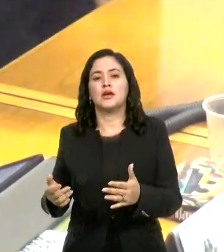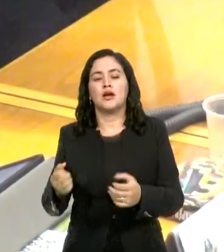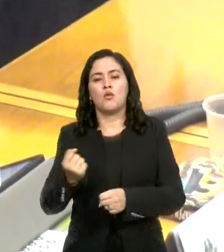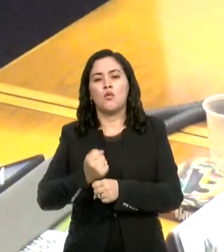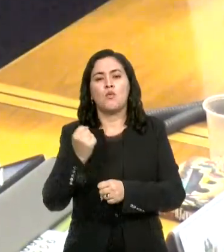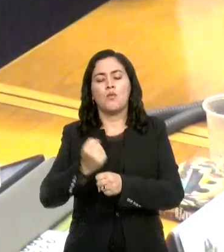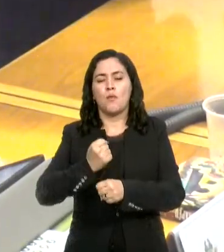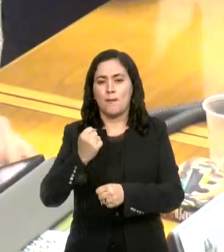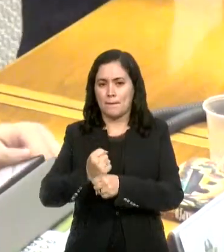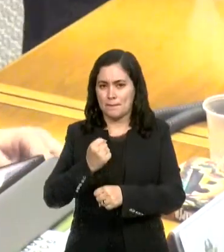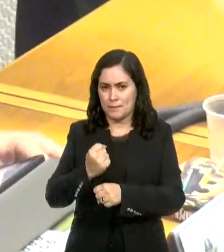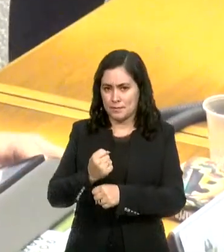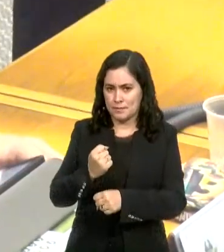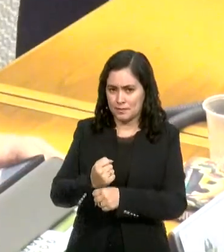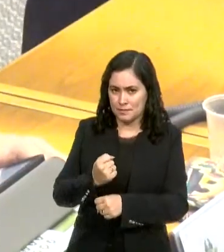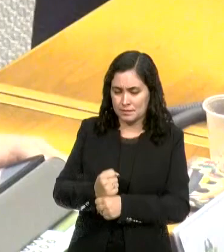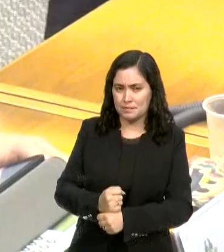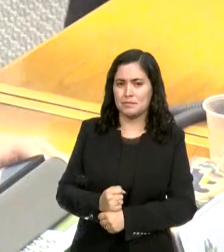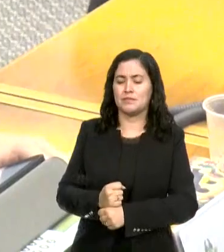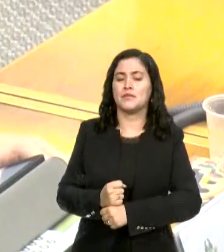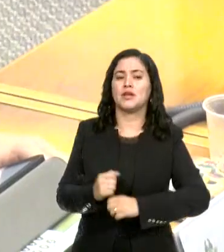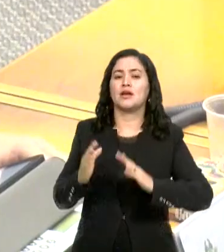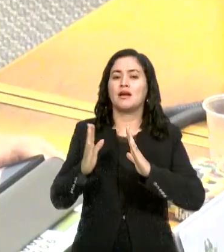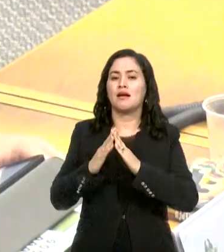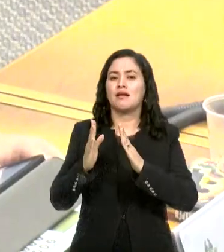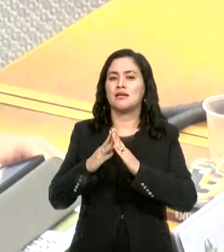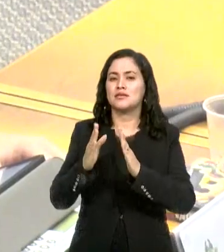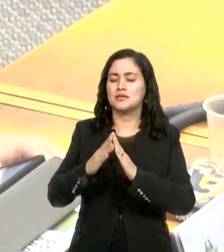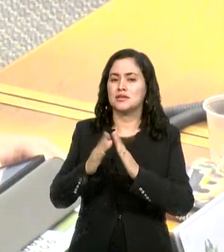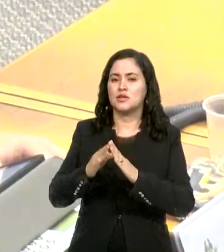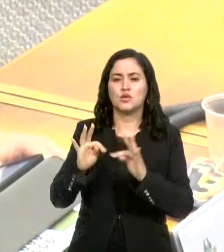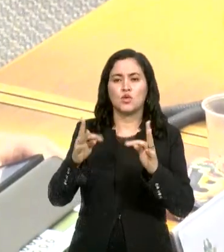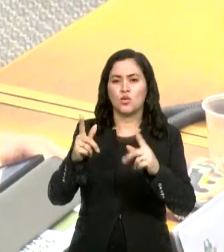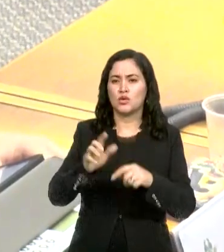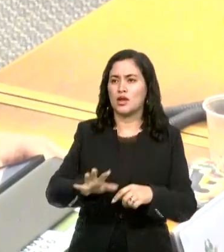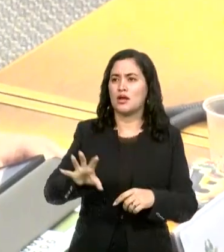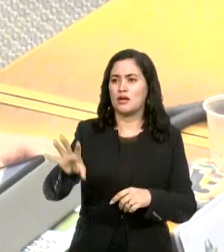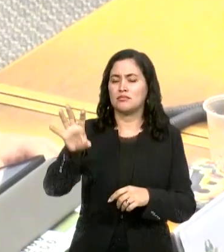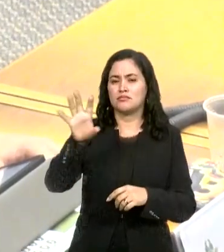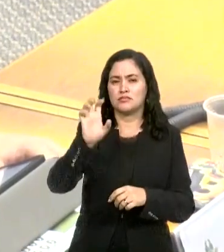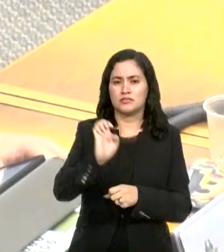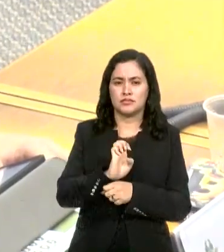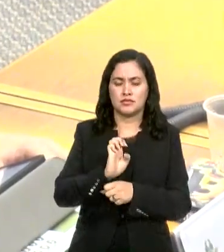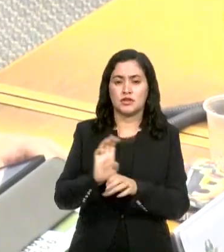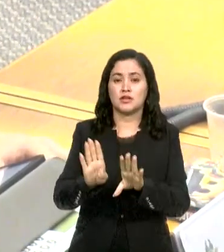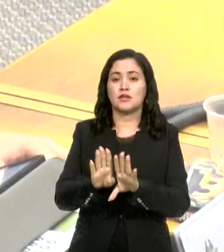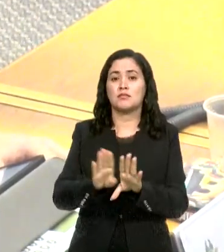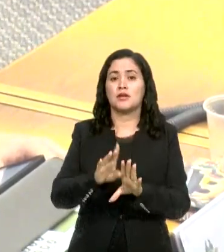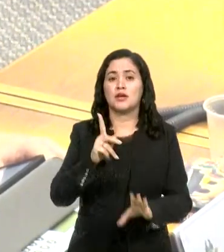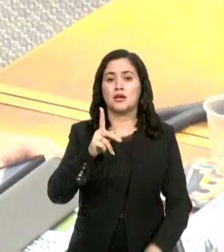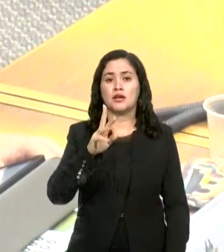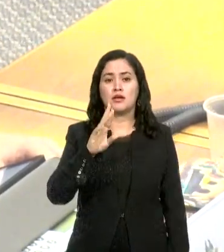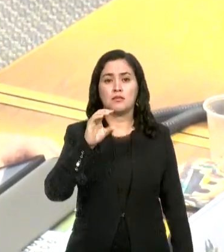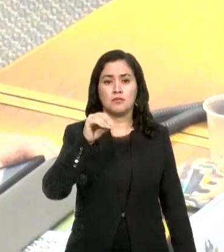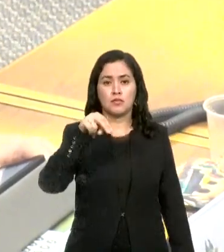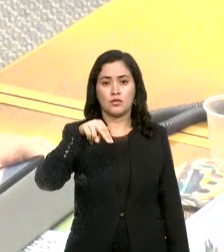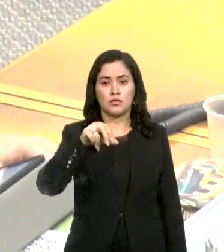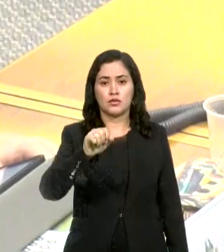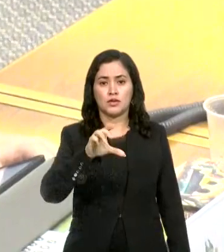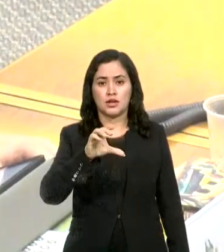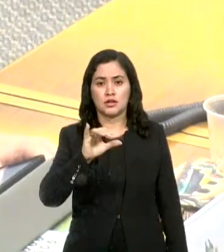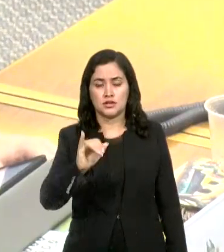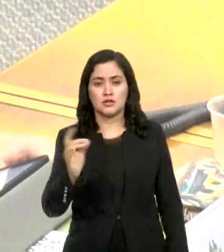nosso estado. Nós temos, como Vossa Excelência destacou, o PRONASSE retomado, um programa importantíssimo de segurança pública